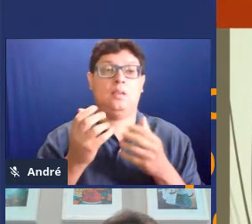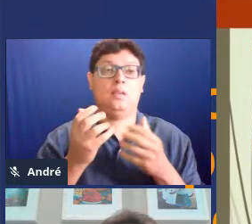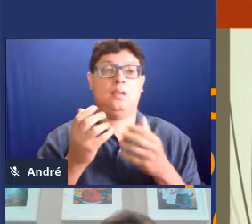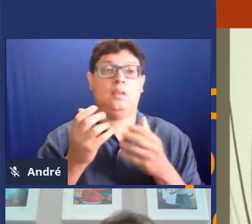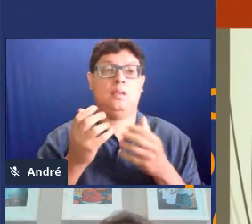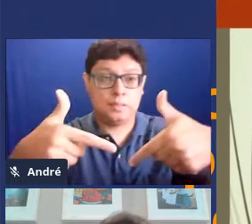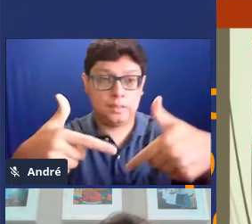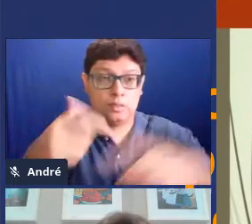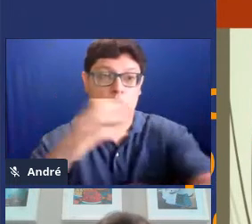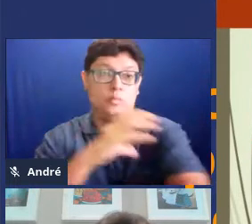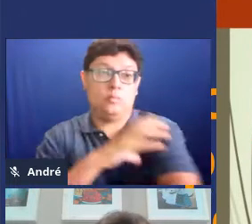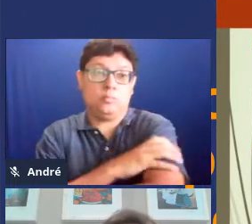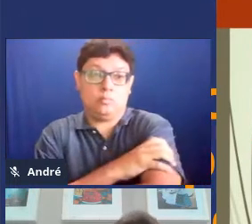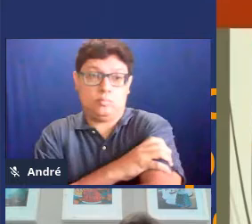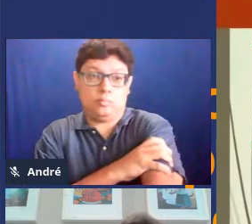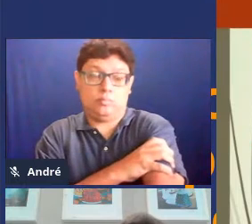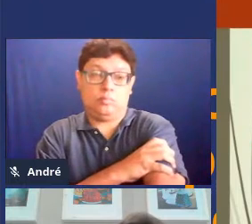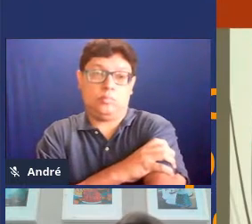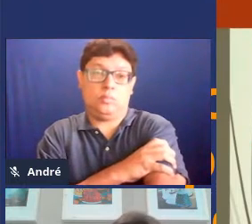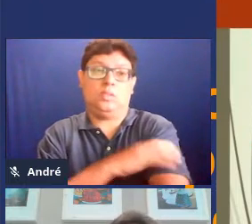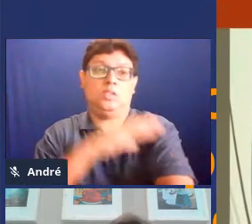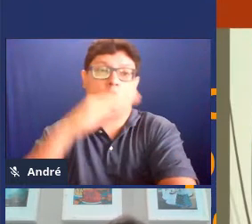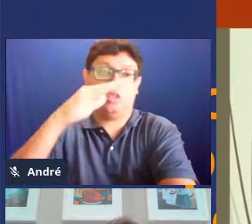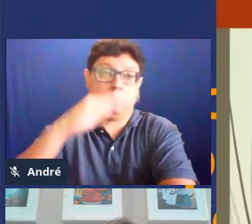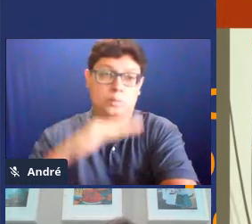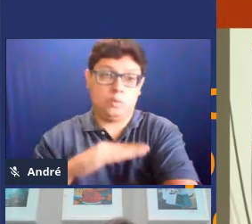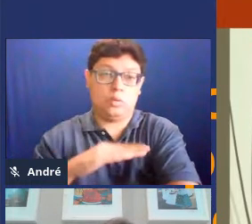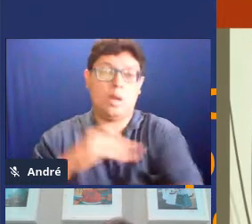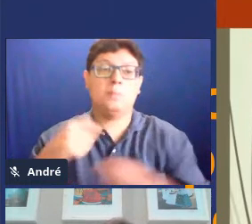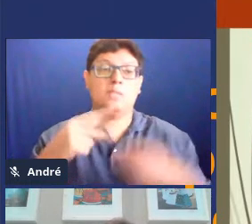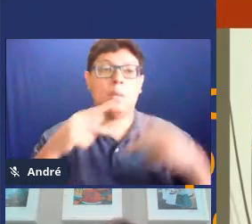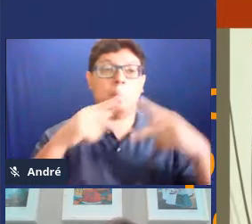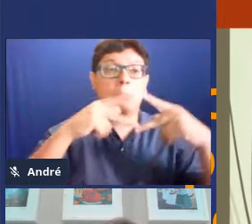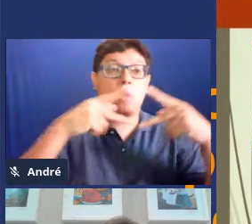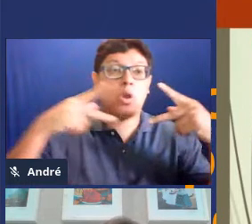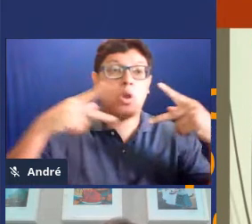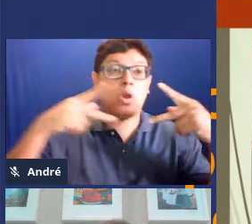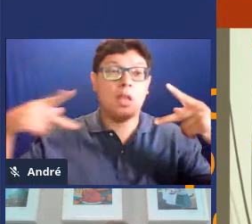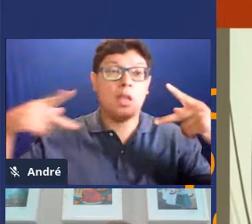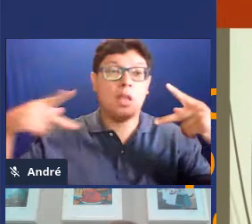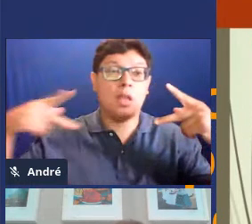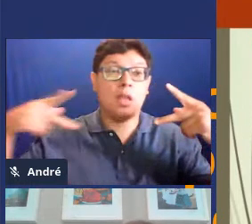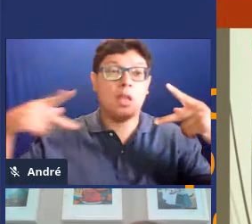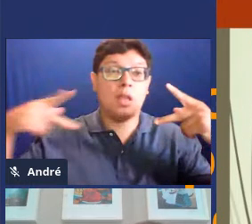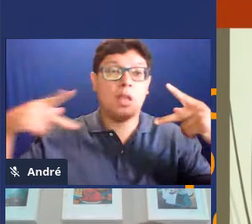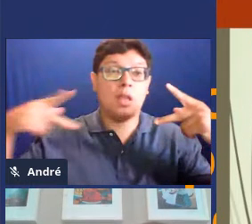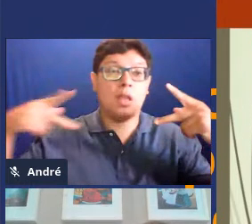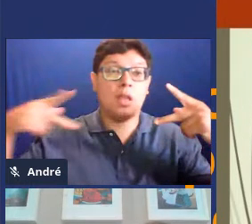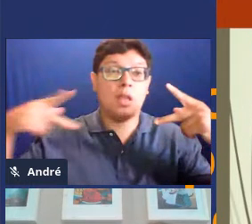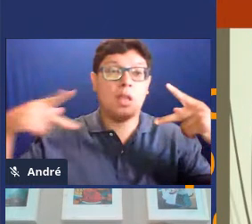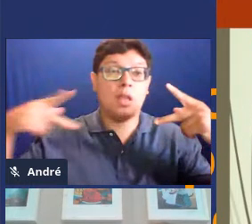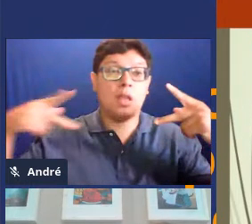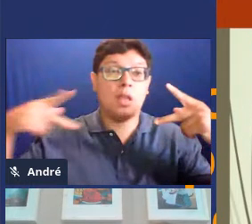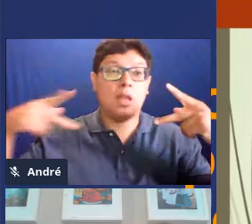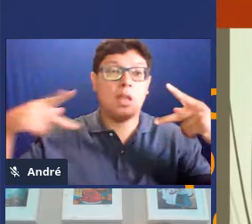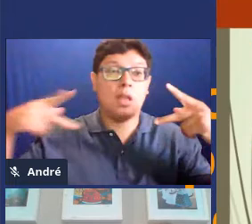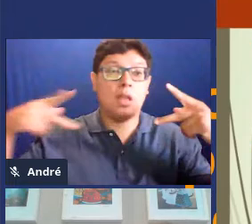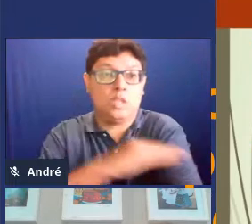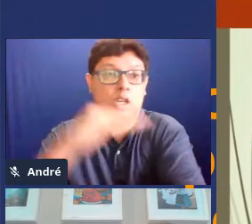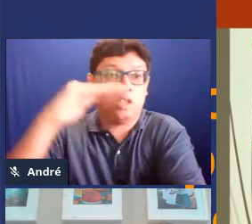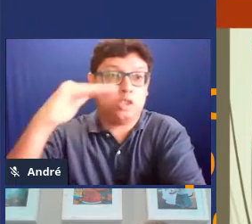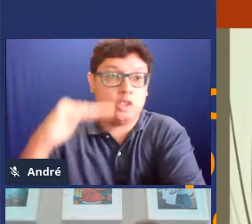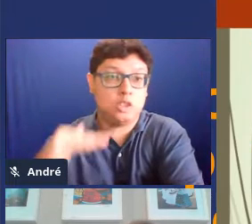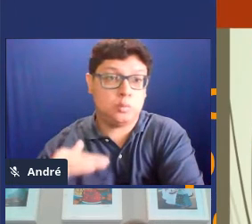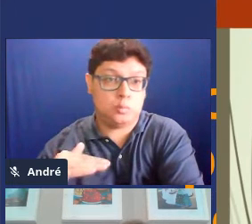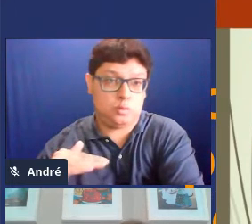que o natural se ligue. Pronto. O que é que isso tem a ver com genoma funcional?